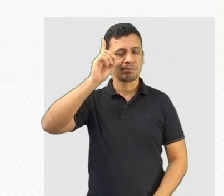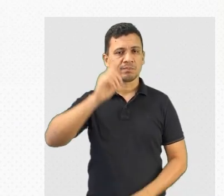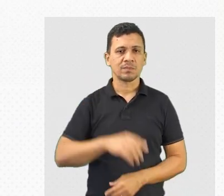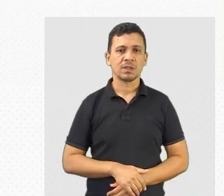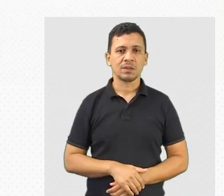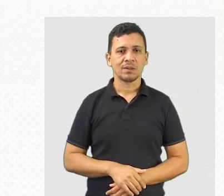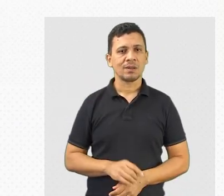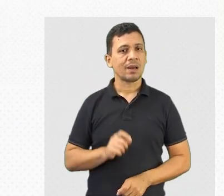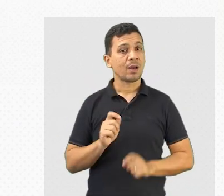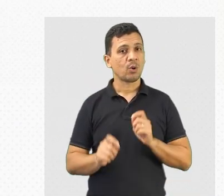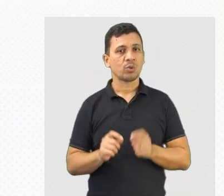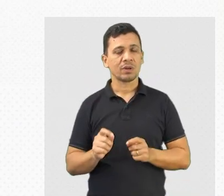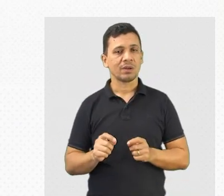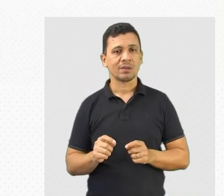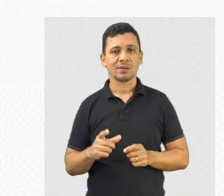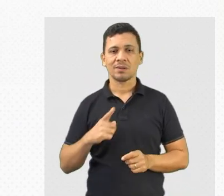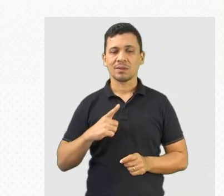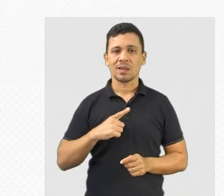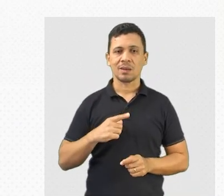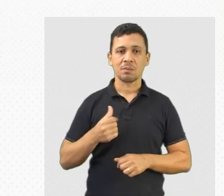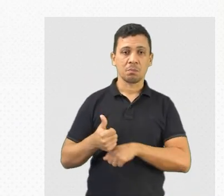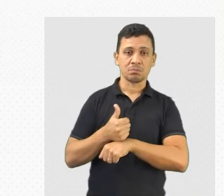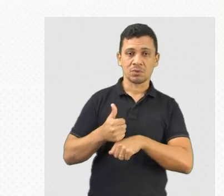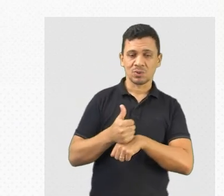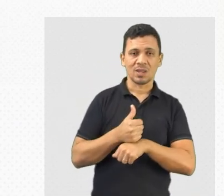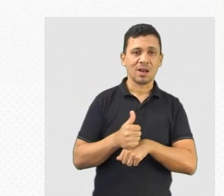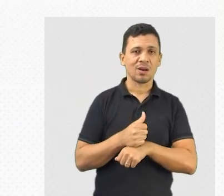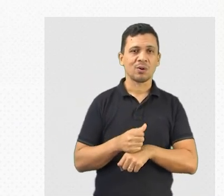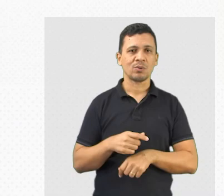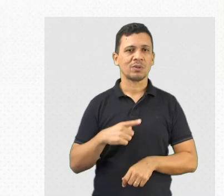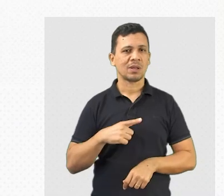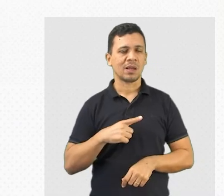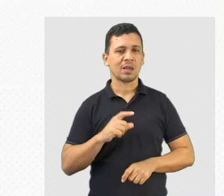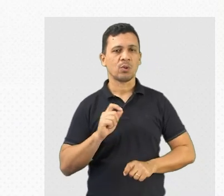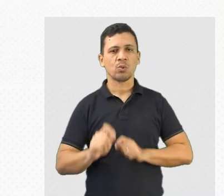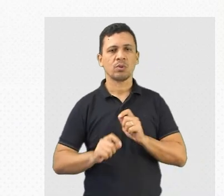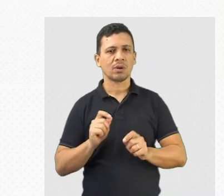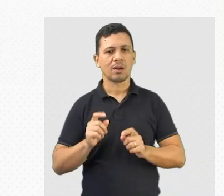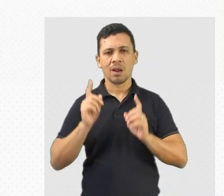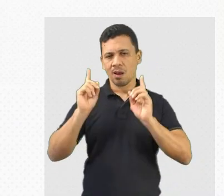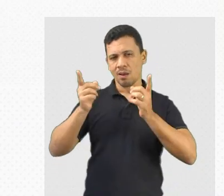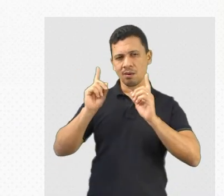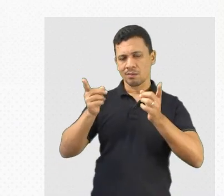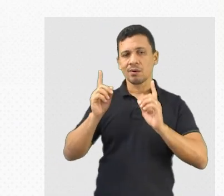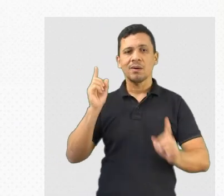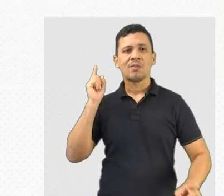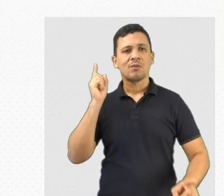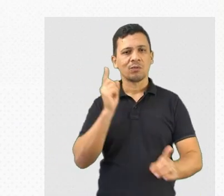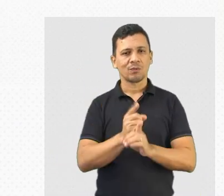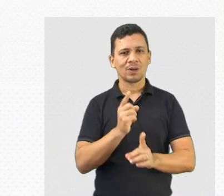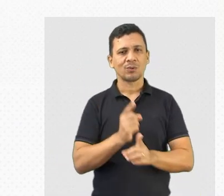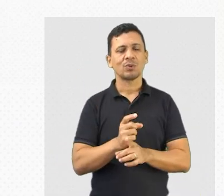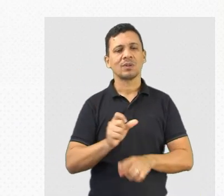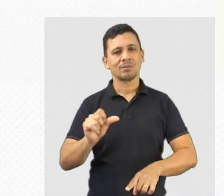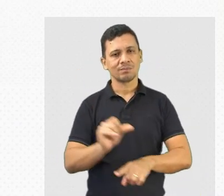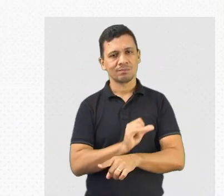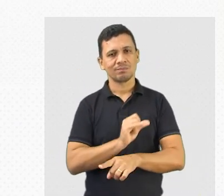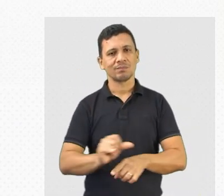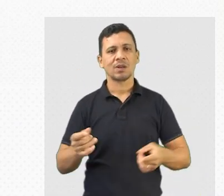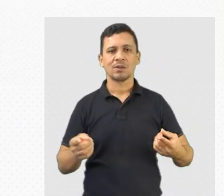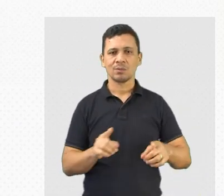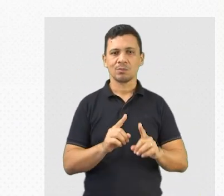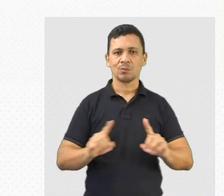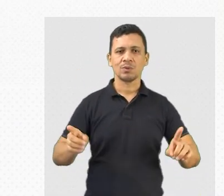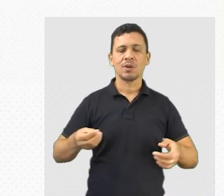de entretenimento, como uma forma profissional, a gente vai encontrar esse recurso no nosso dia a